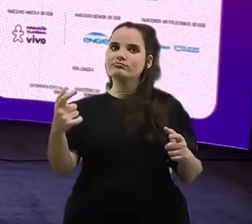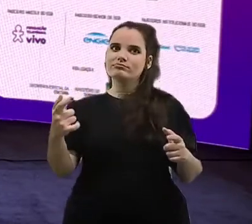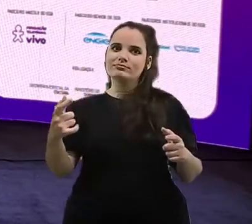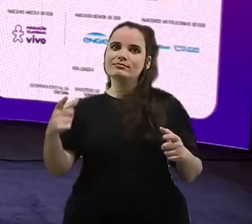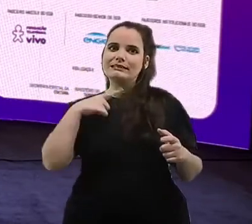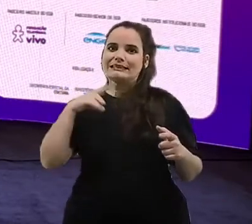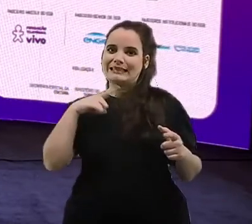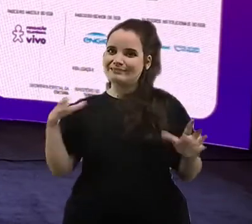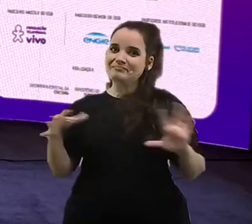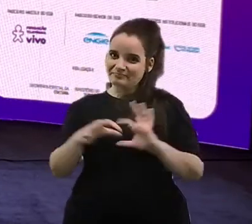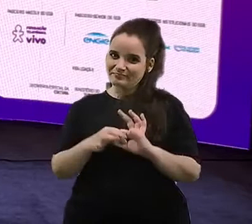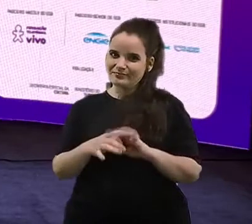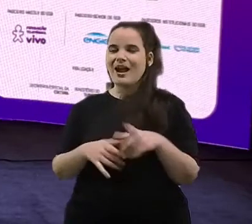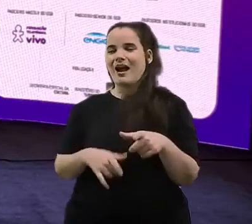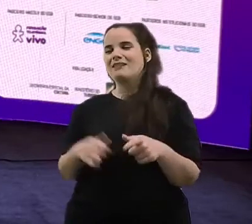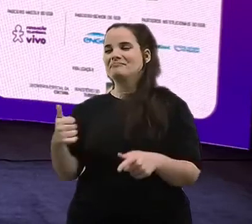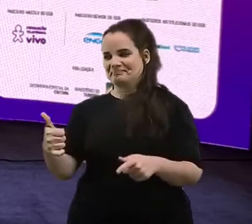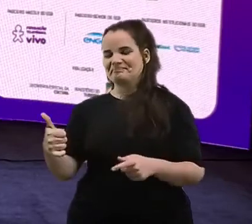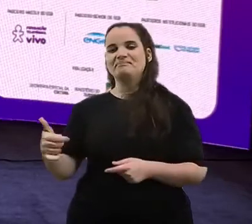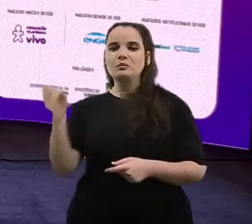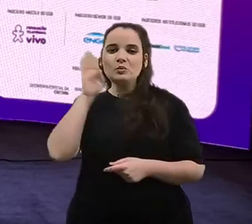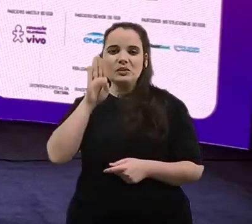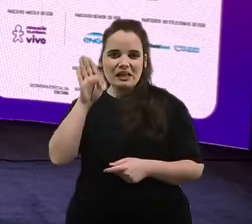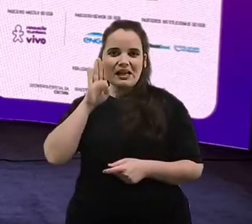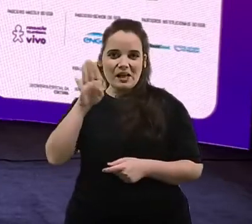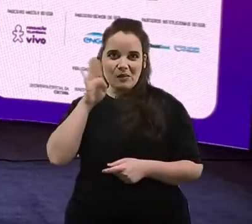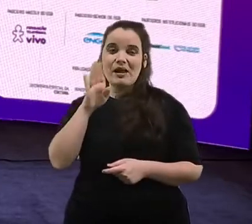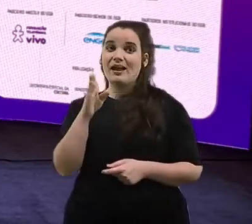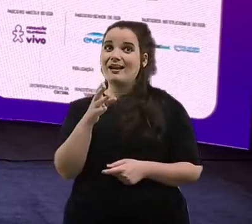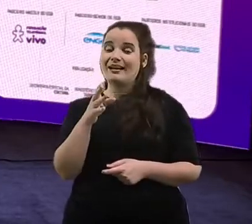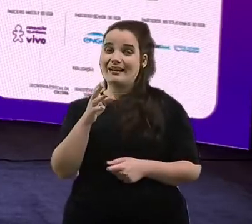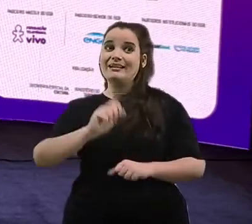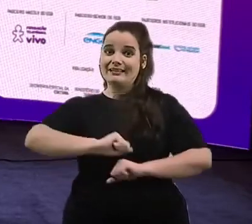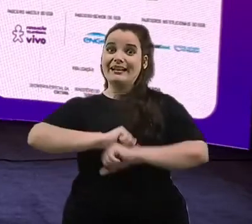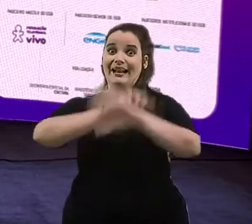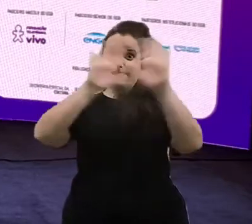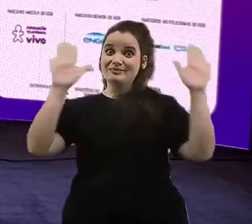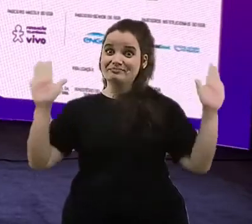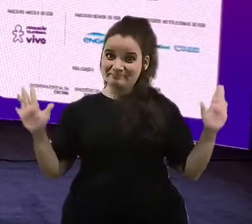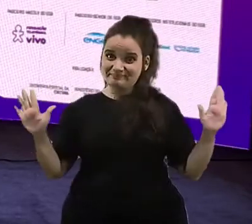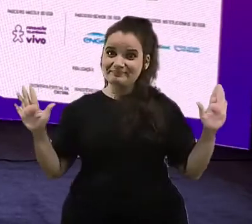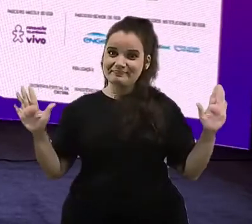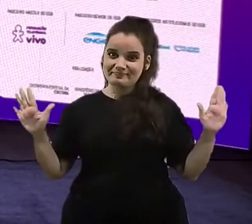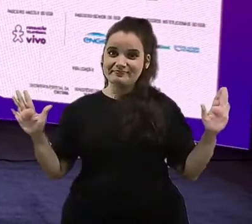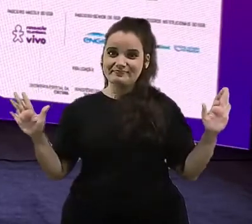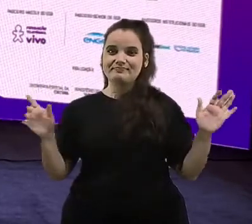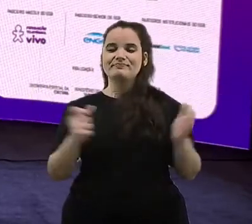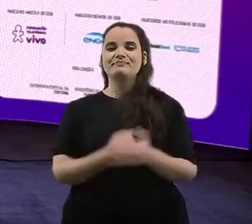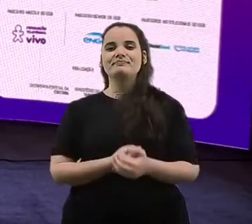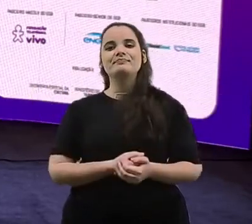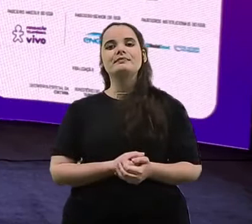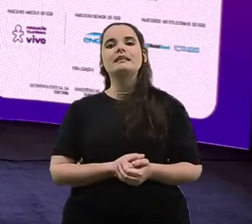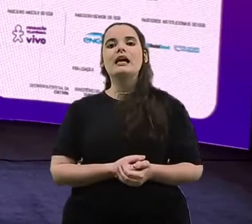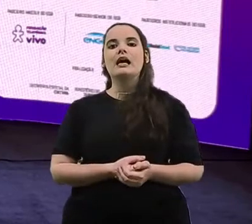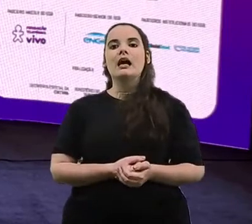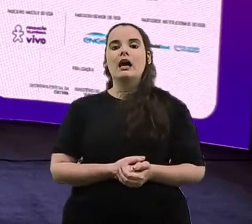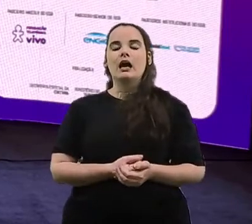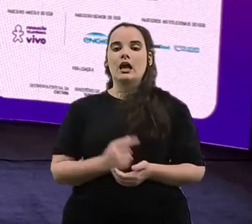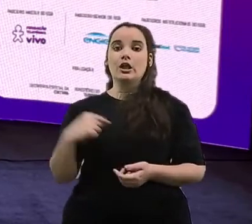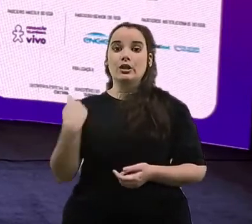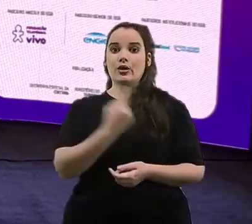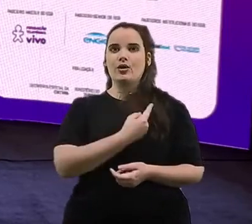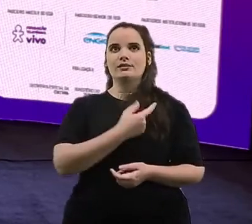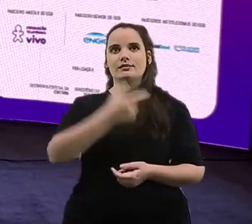Acho bem legal falar sobre isso para desmistificar alguns pontos, né? A gente tem muito forte na nossa memória essa imagem